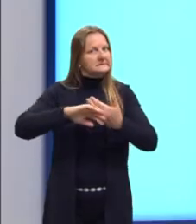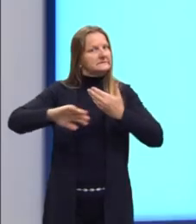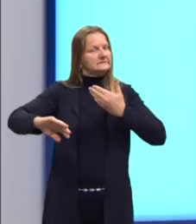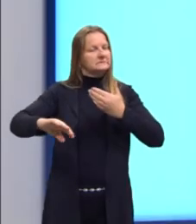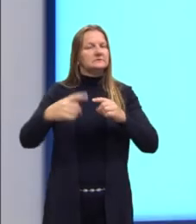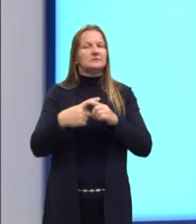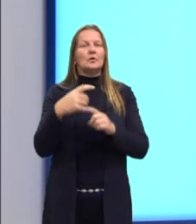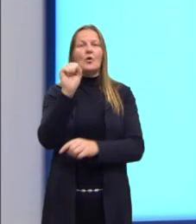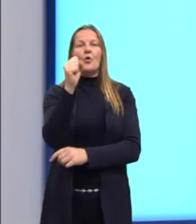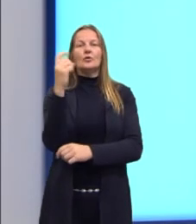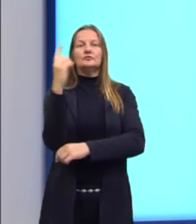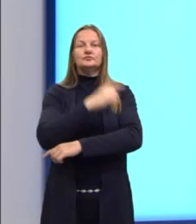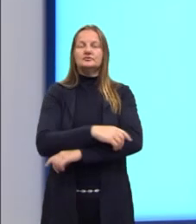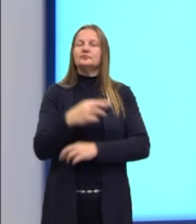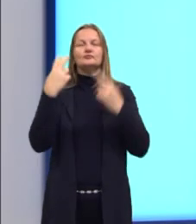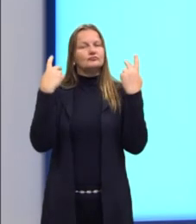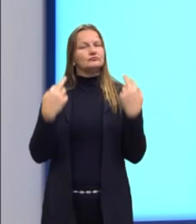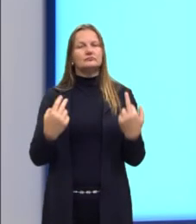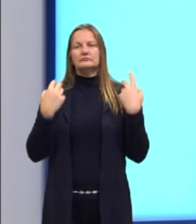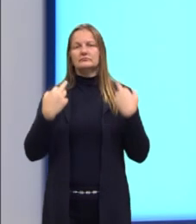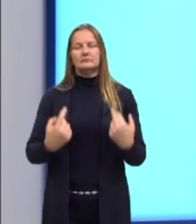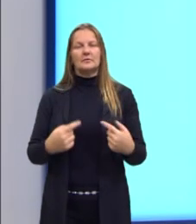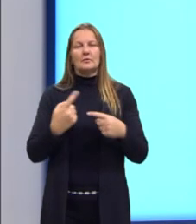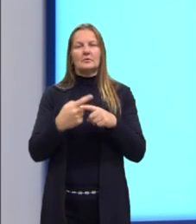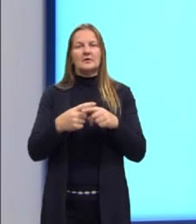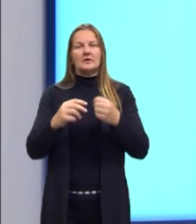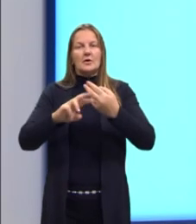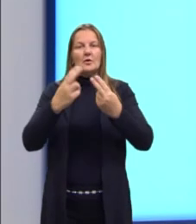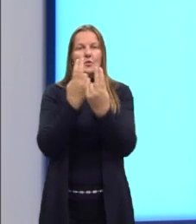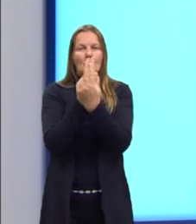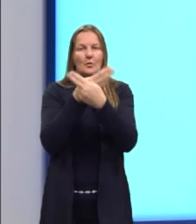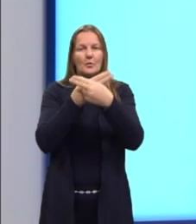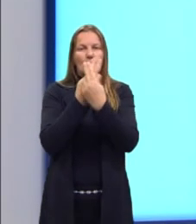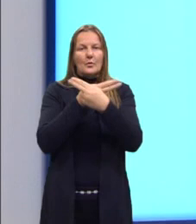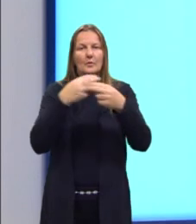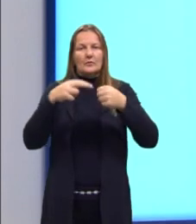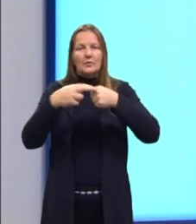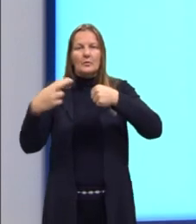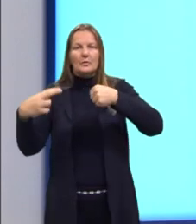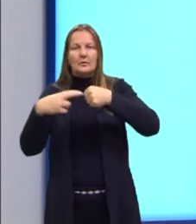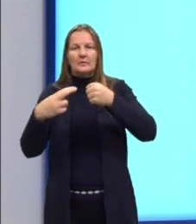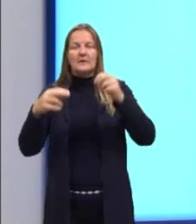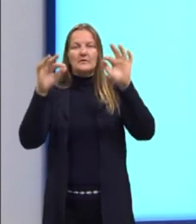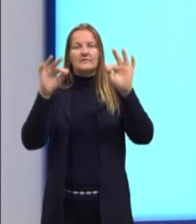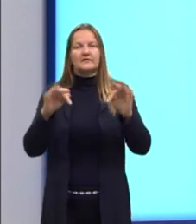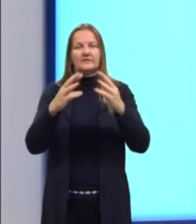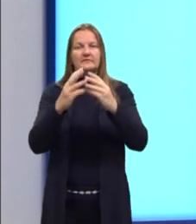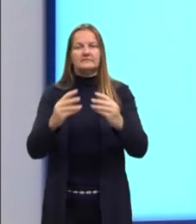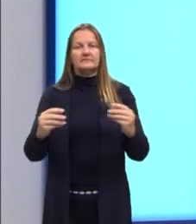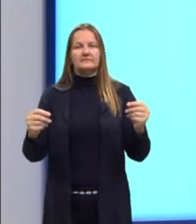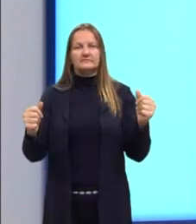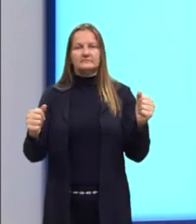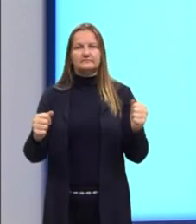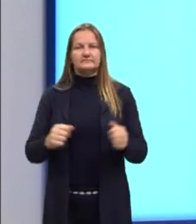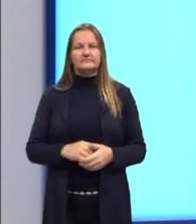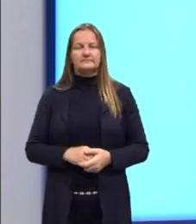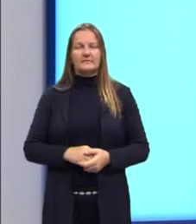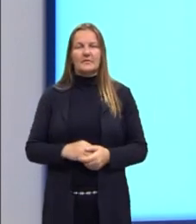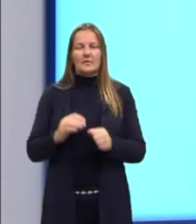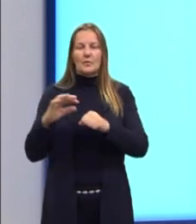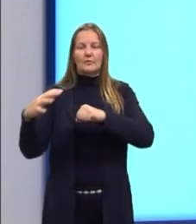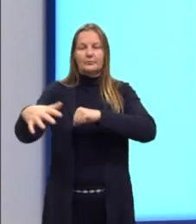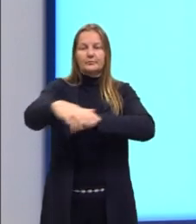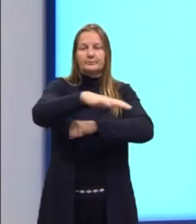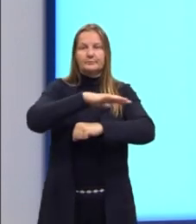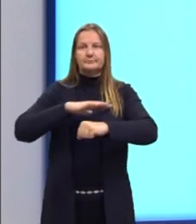ela pode é normal porque aquele esse elemento químico deixou de ser prejudicial para os